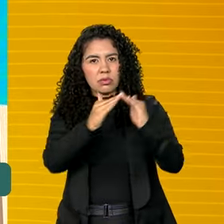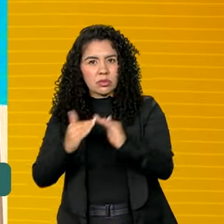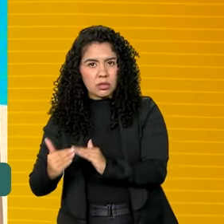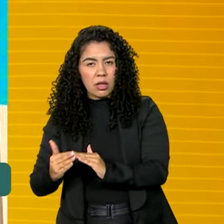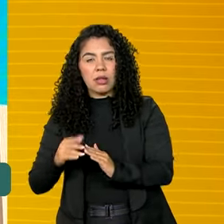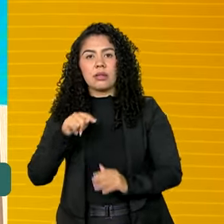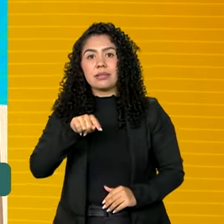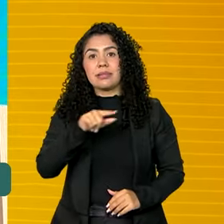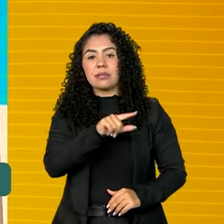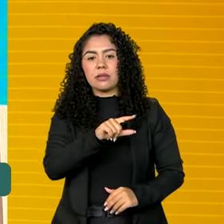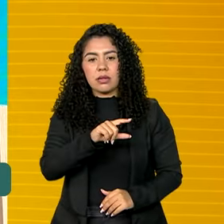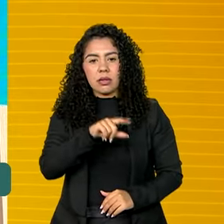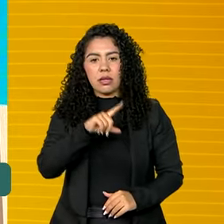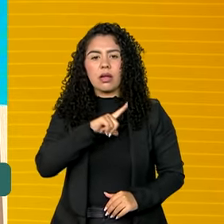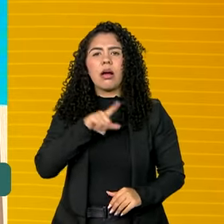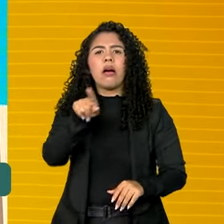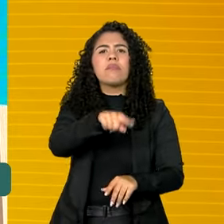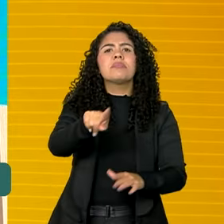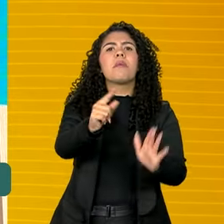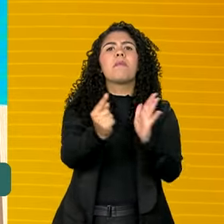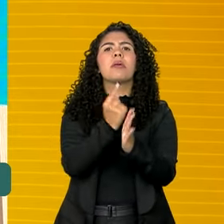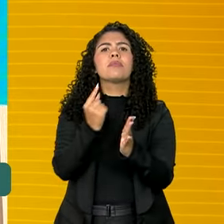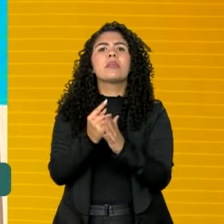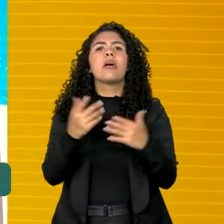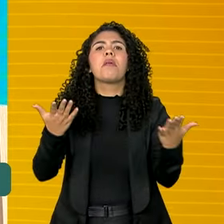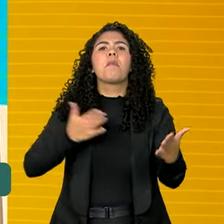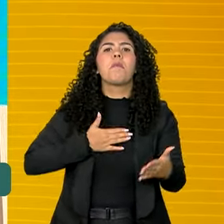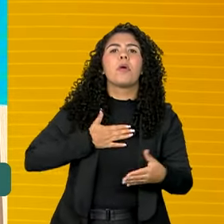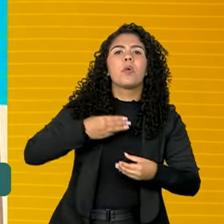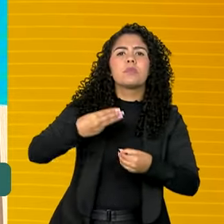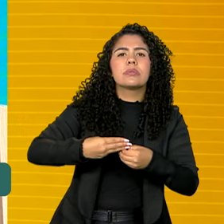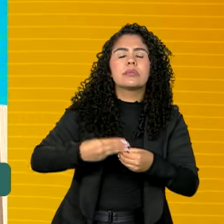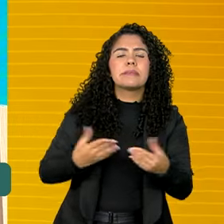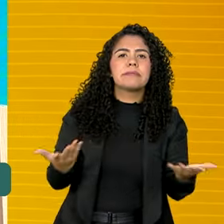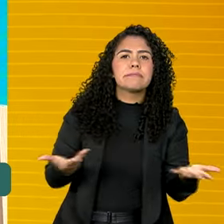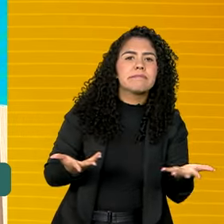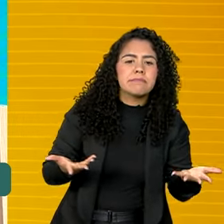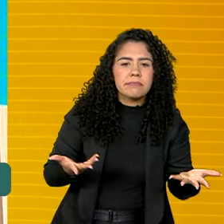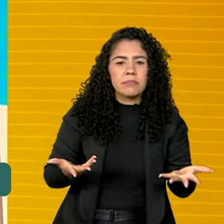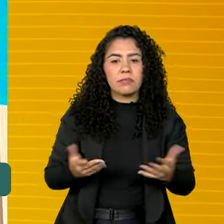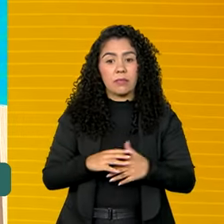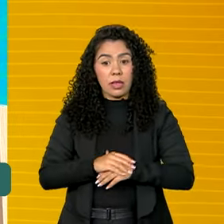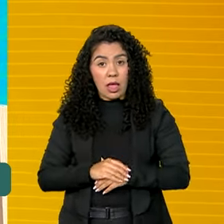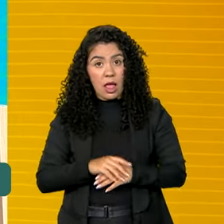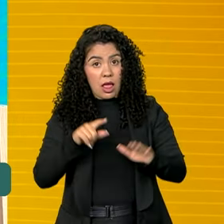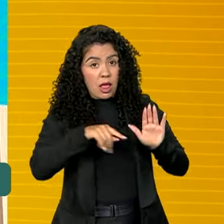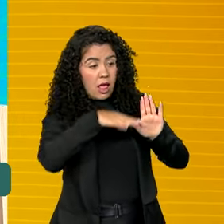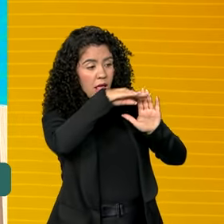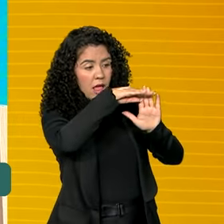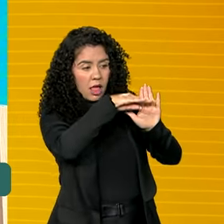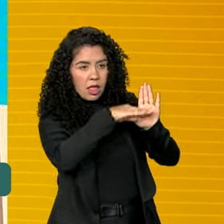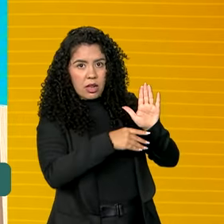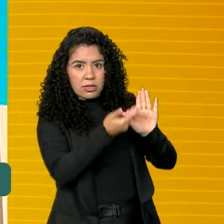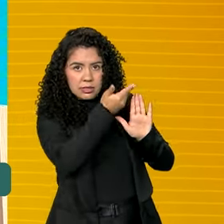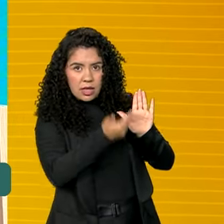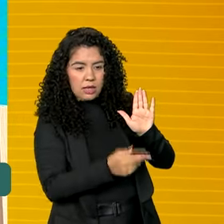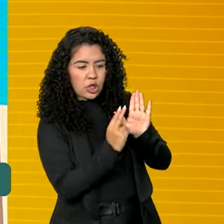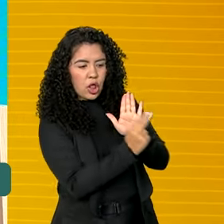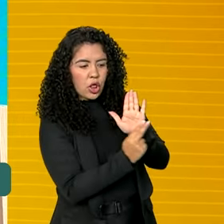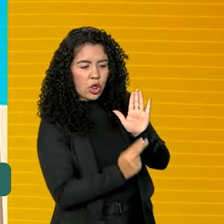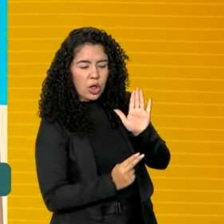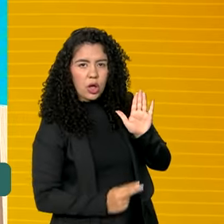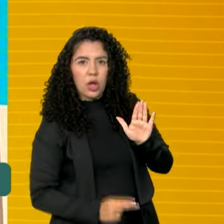Muitos de vocês devem estar perguntando, e o meu município? Esses aqui, pessoal, são aquelas unidades habitacionais